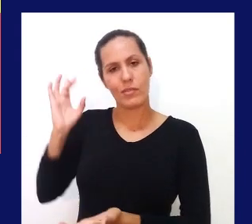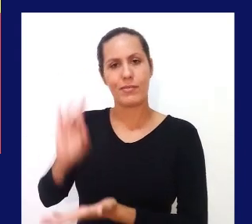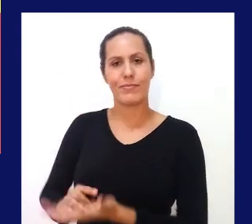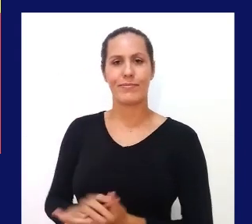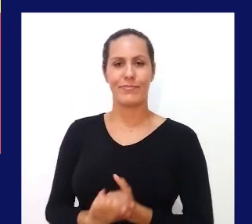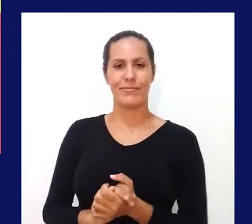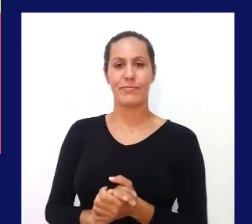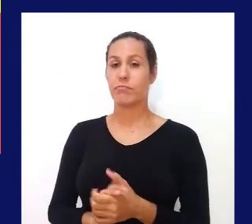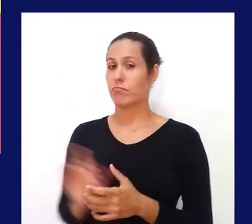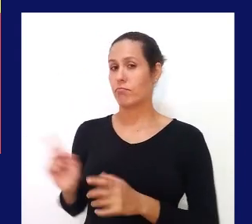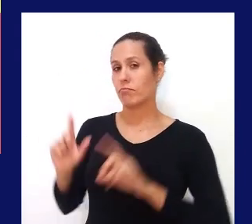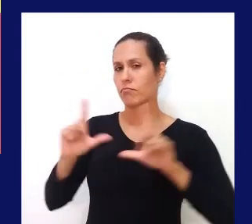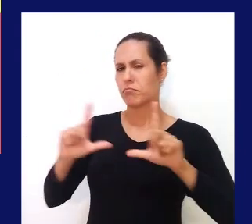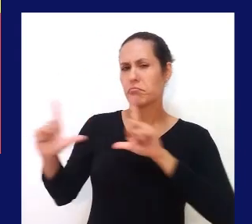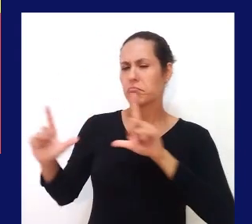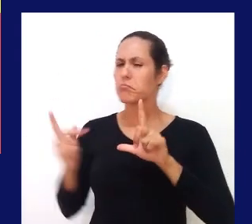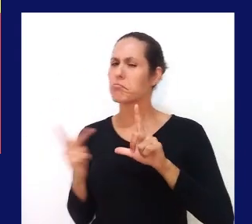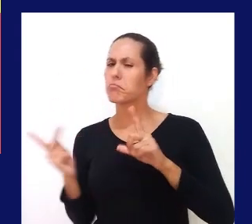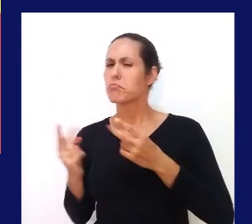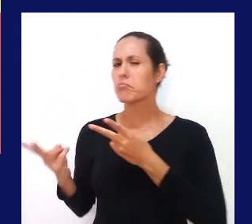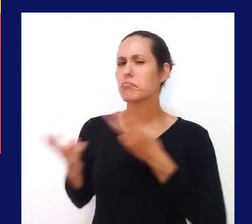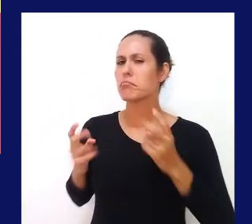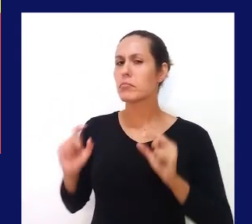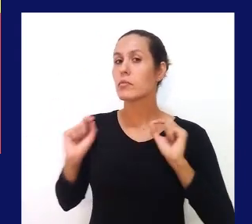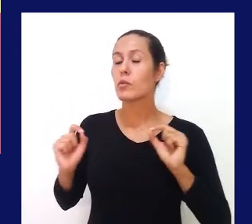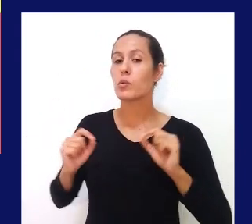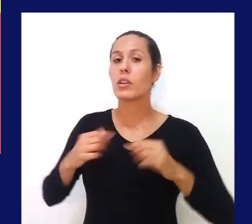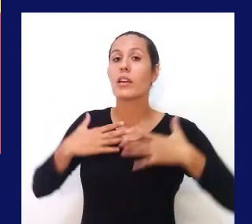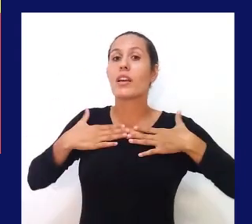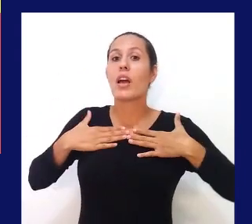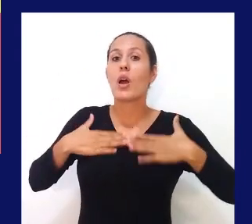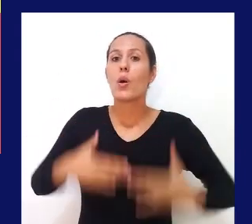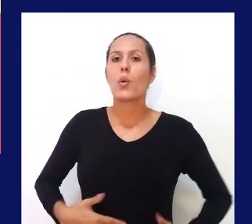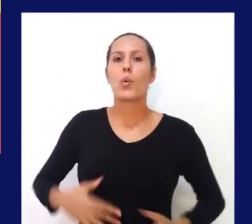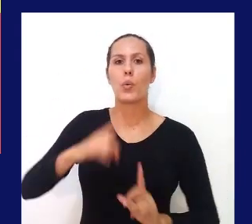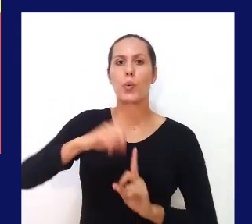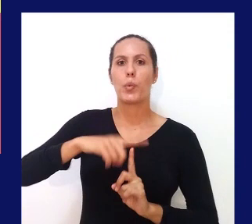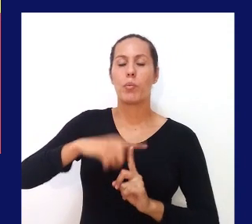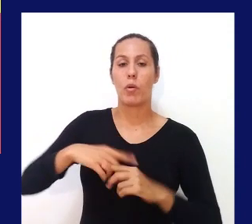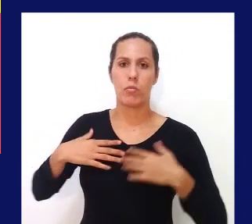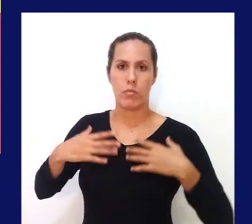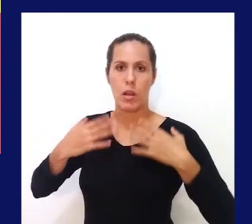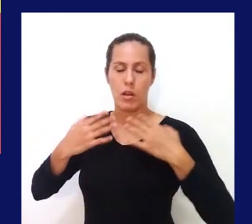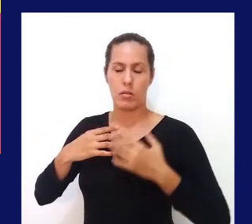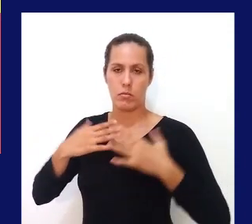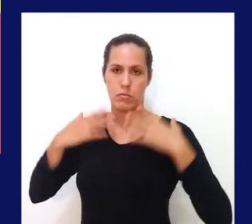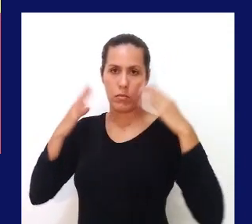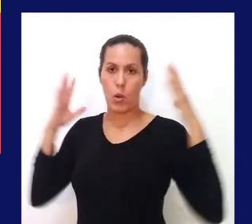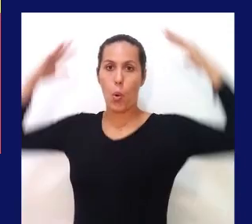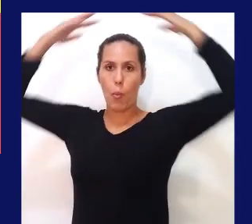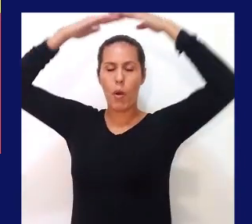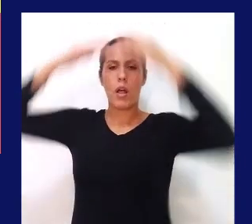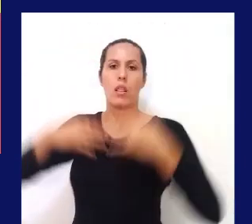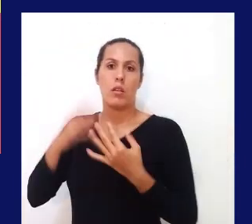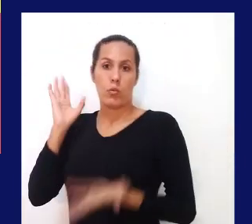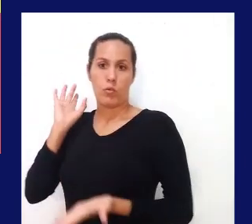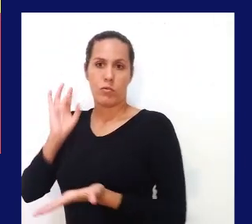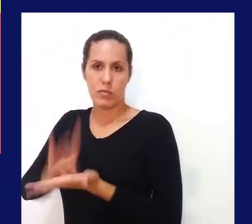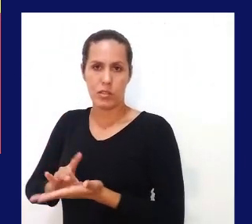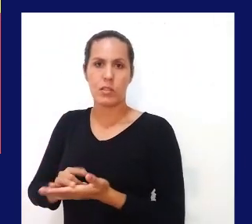nessas duas imagens, vocês já observam, por exemplo, a questão da vestimenta. Então, no balé, é o